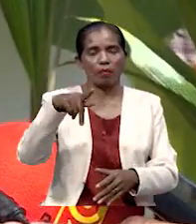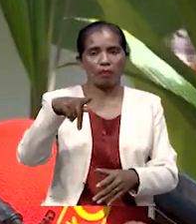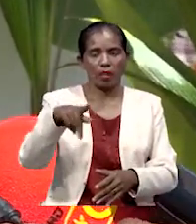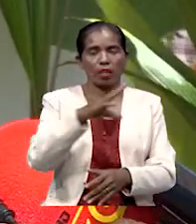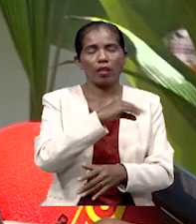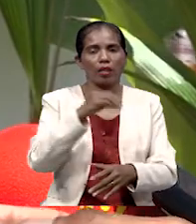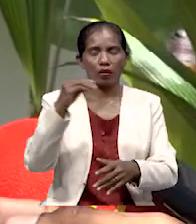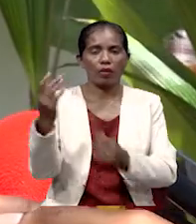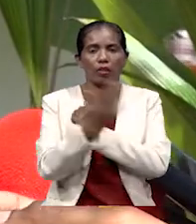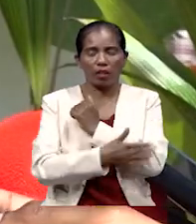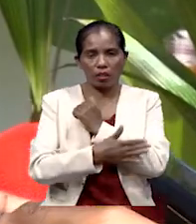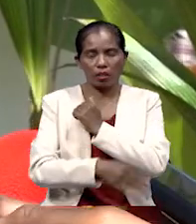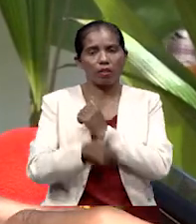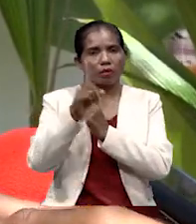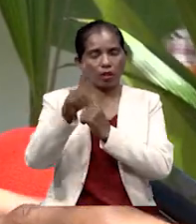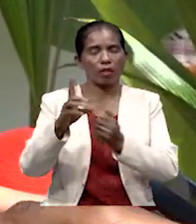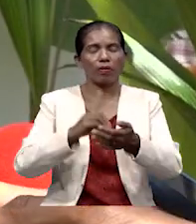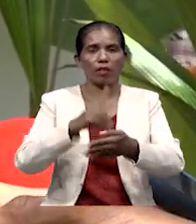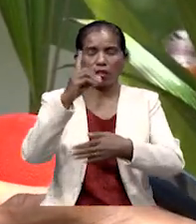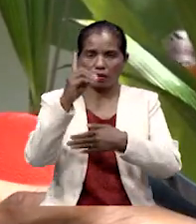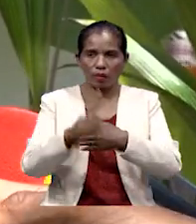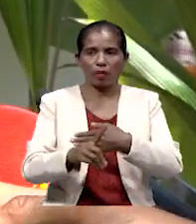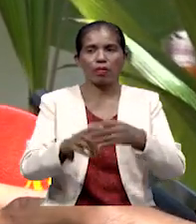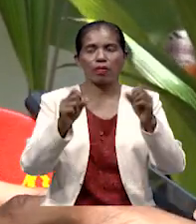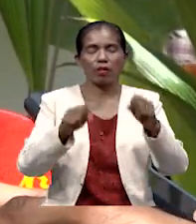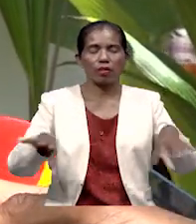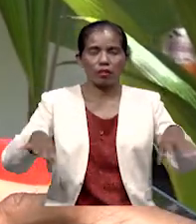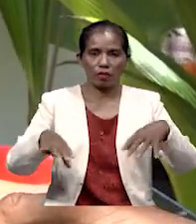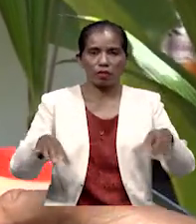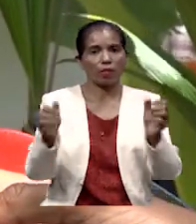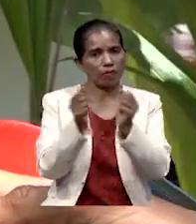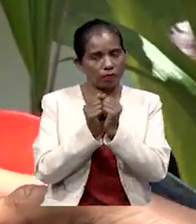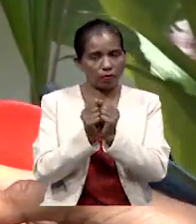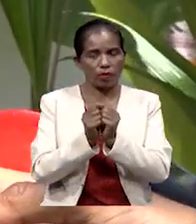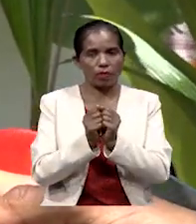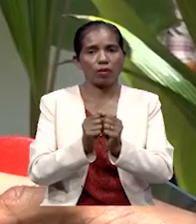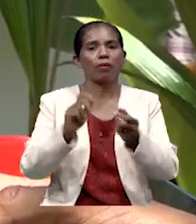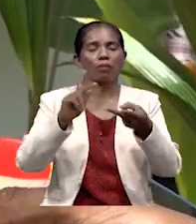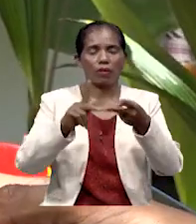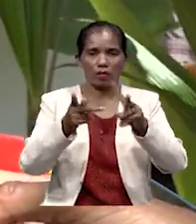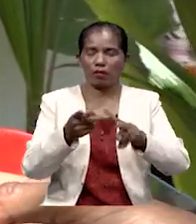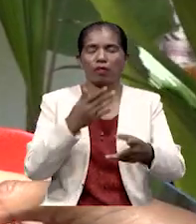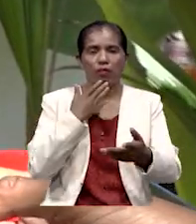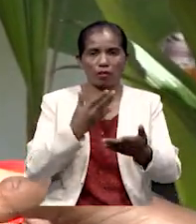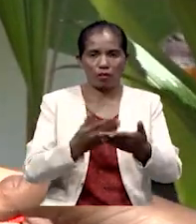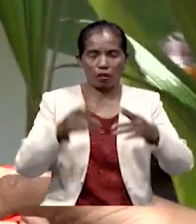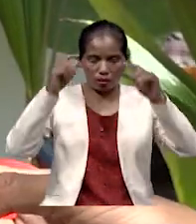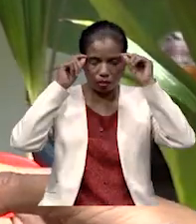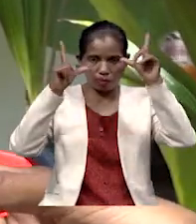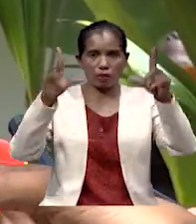kada rai ida mus bele desenvolve direttamente relasang bilateral. Ia Timor se